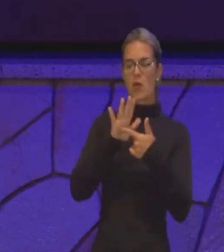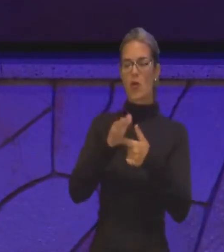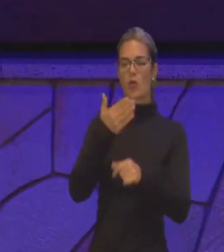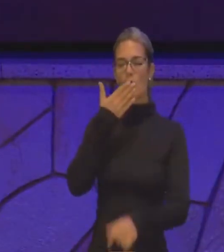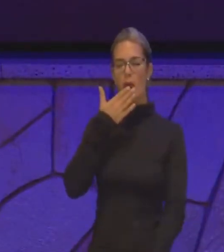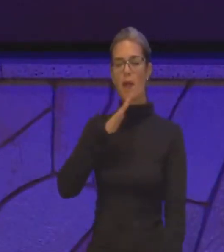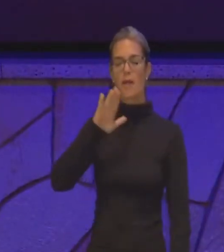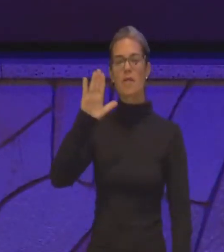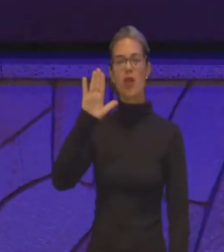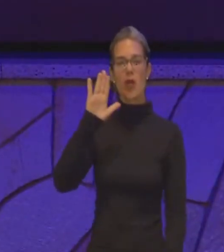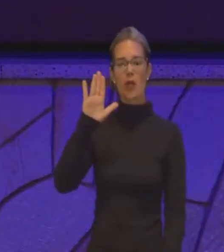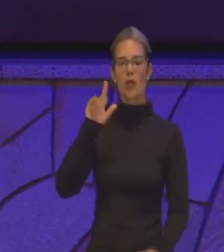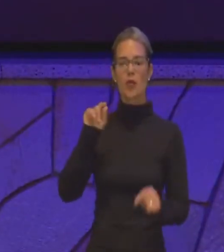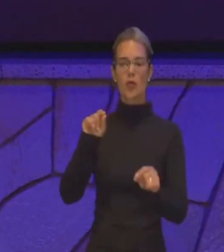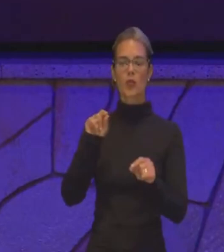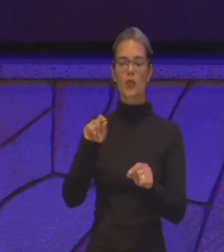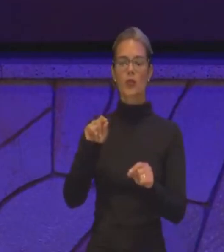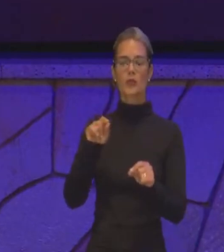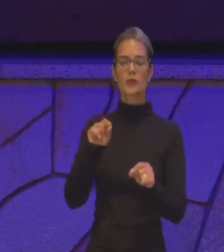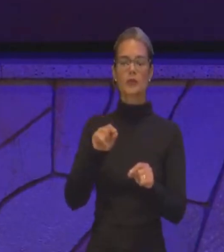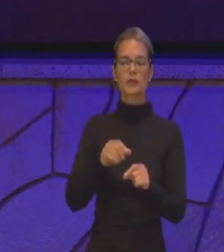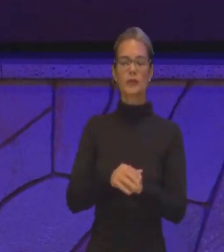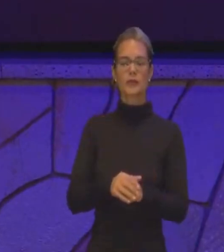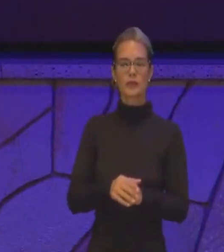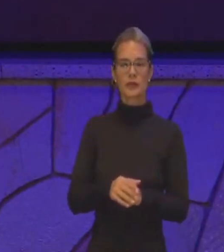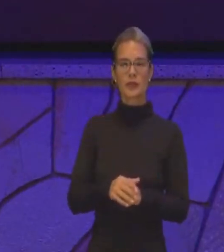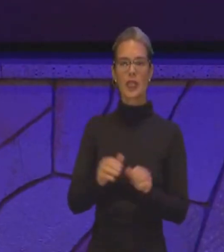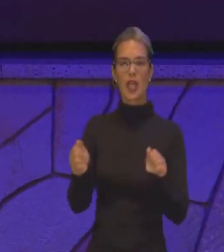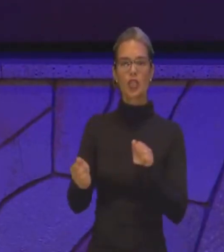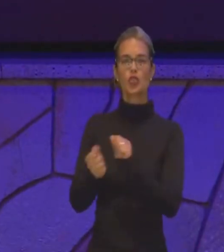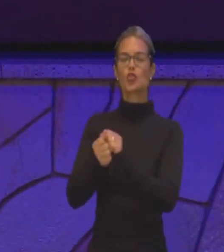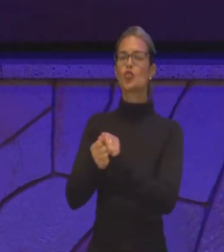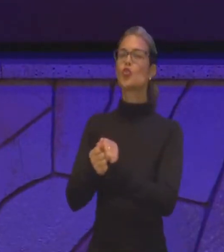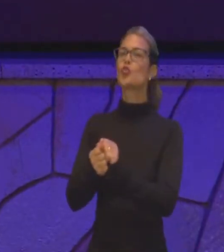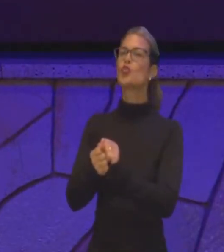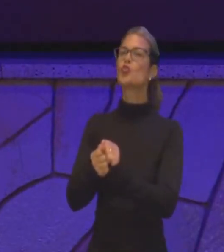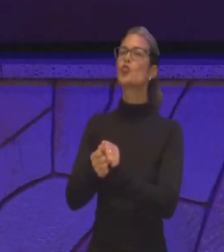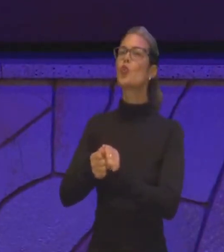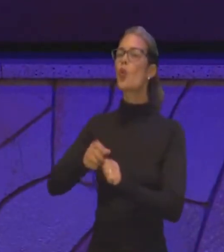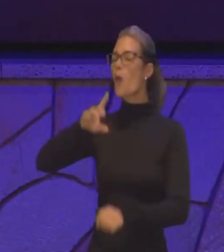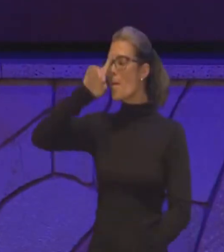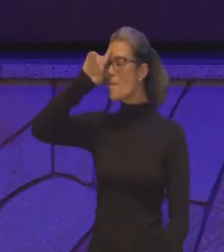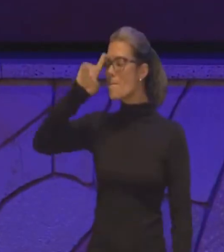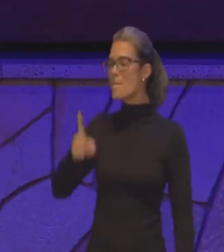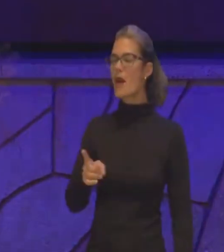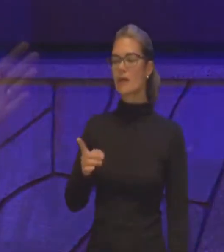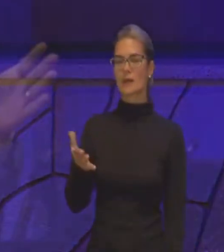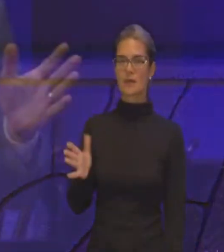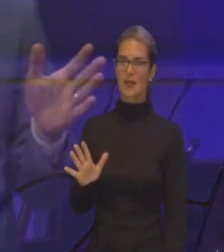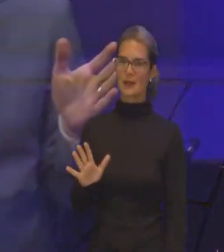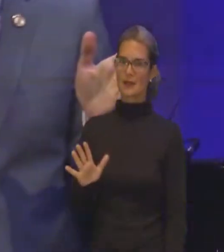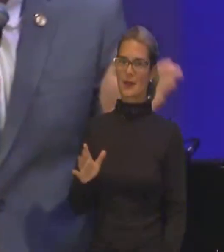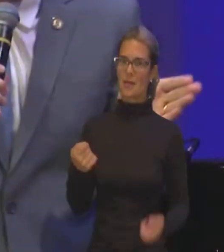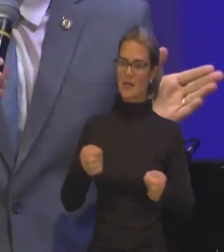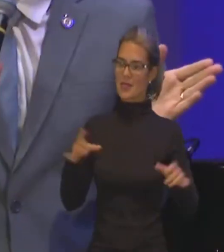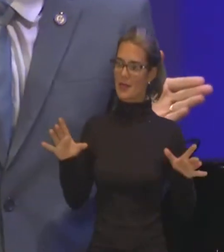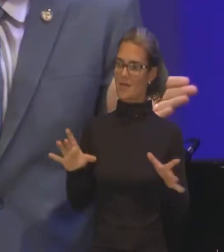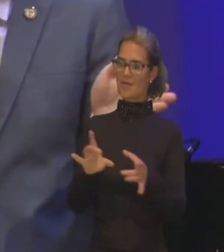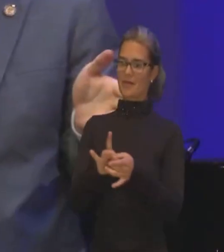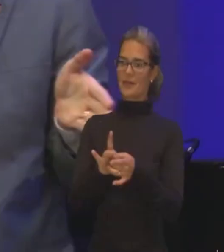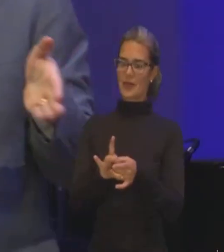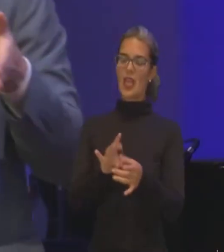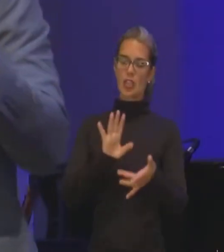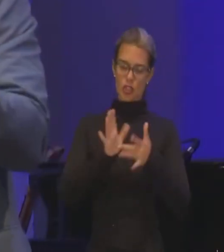ela está atrelada também a um mandamento. Então agora tudo faz sentido, porque a promessa